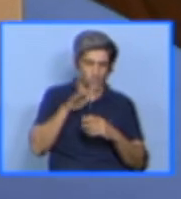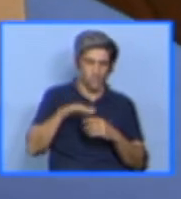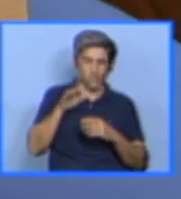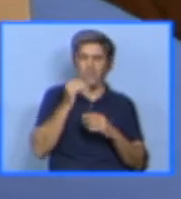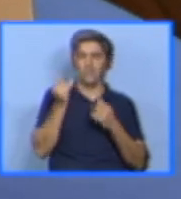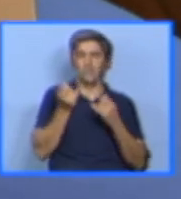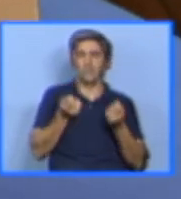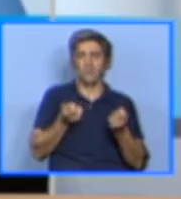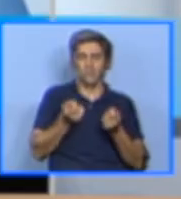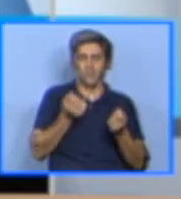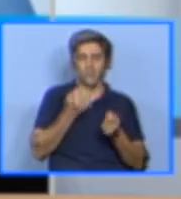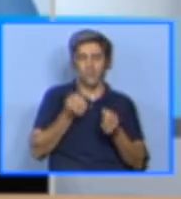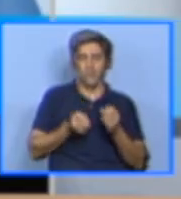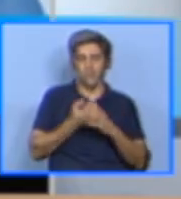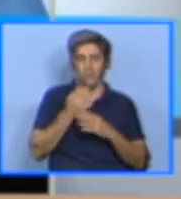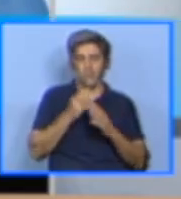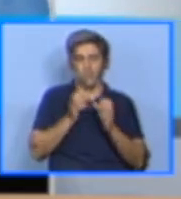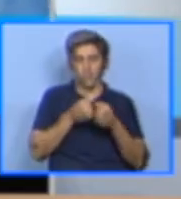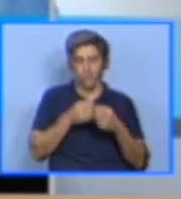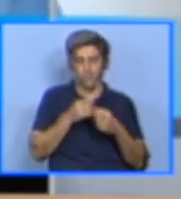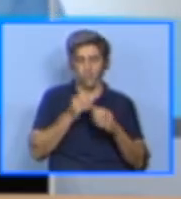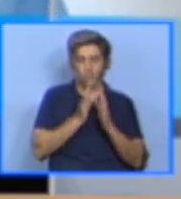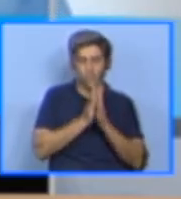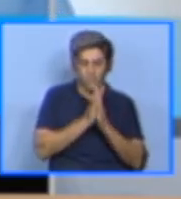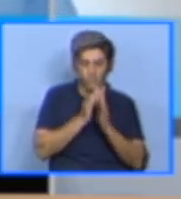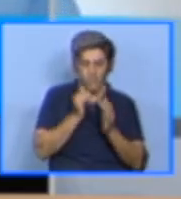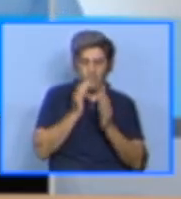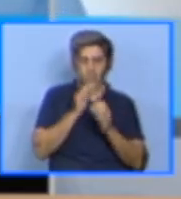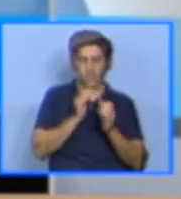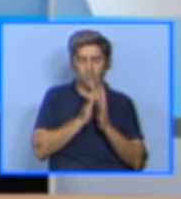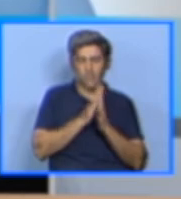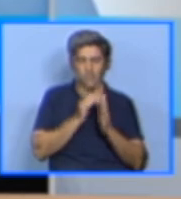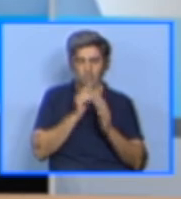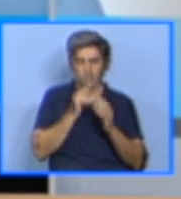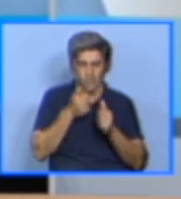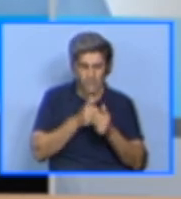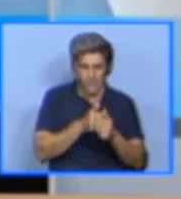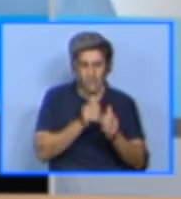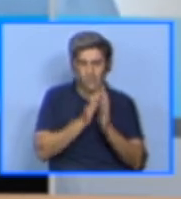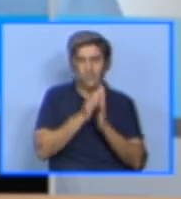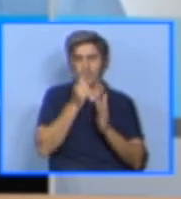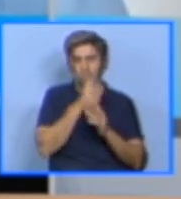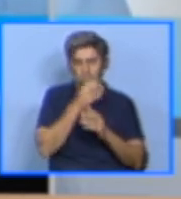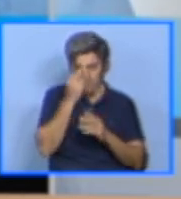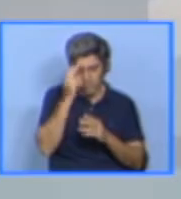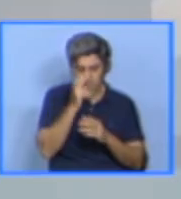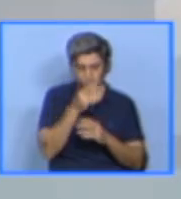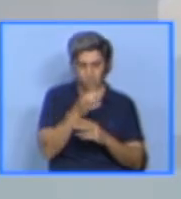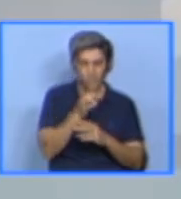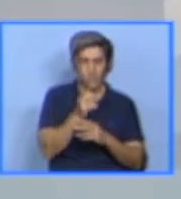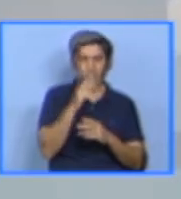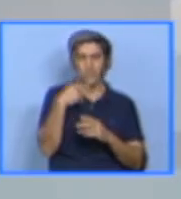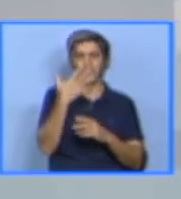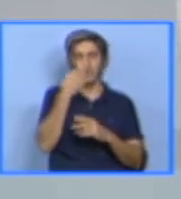organização e que iniciou um grupo de oração pela Igreja perseguida, pela Igreja que sofre, nos anos 80. E depois, em 95, foi